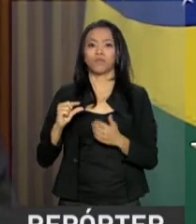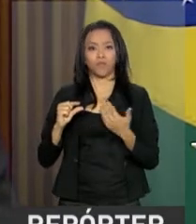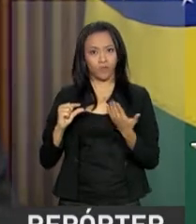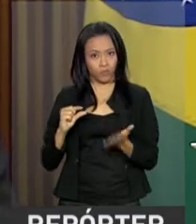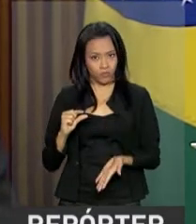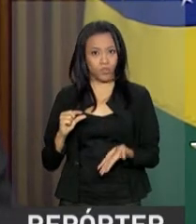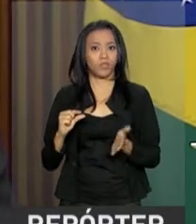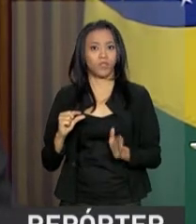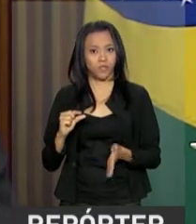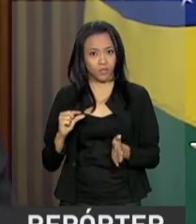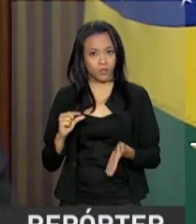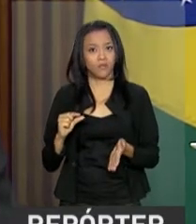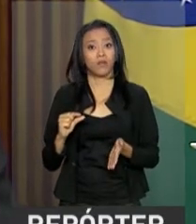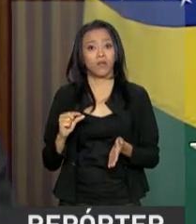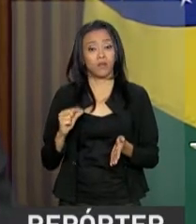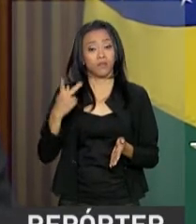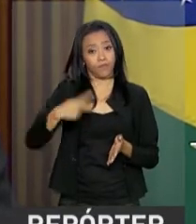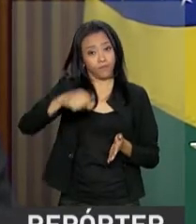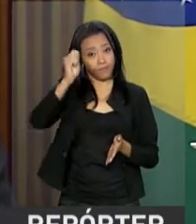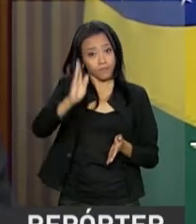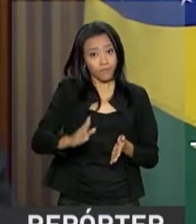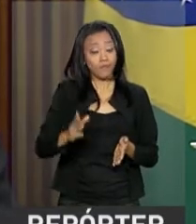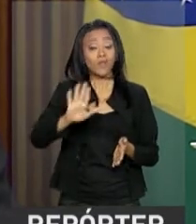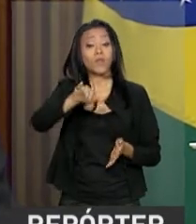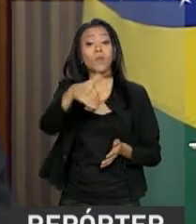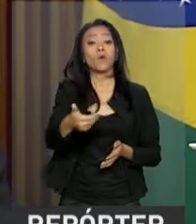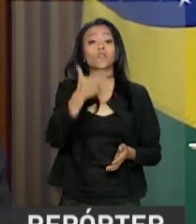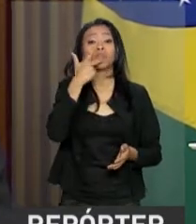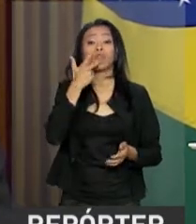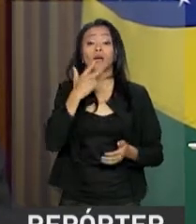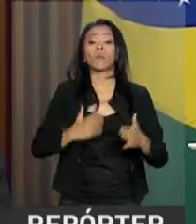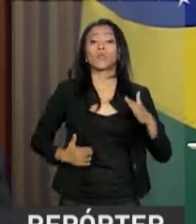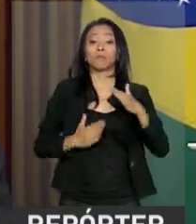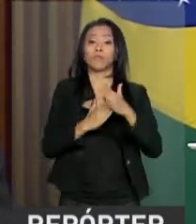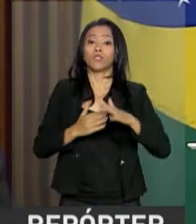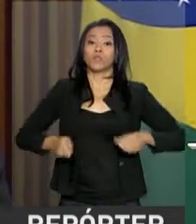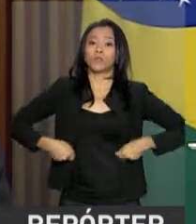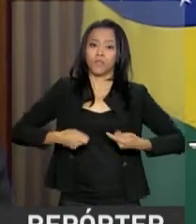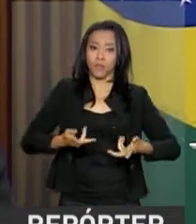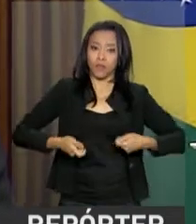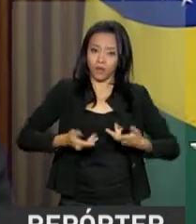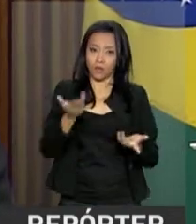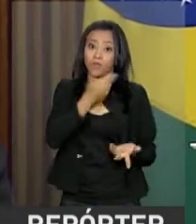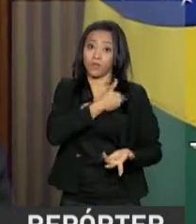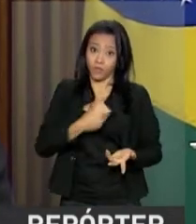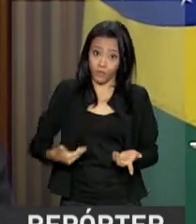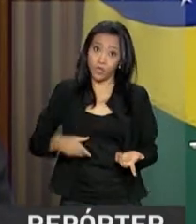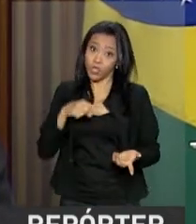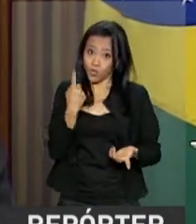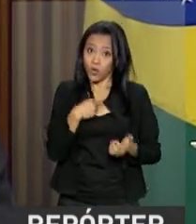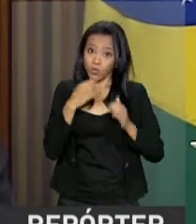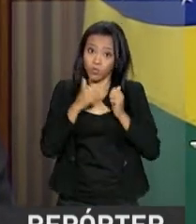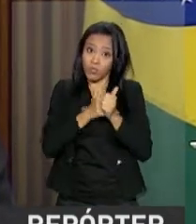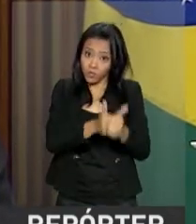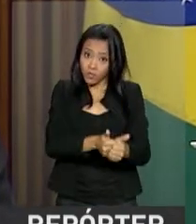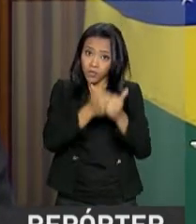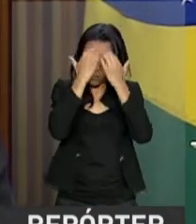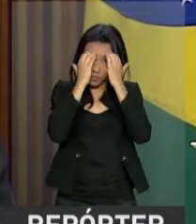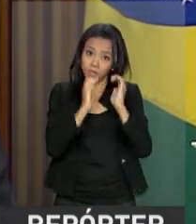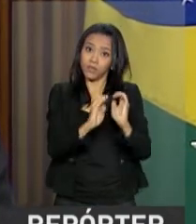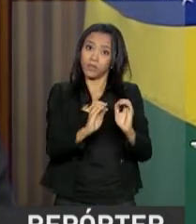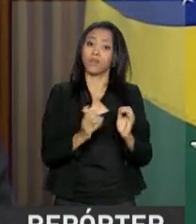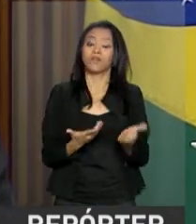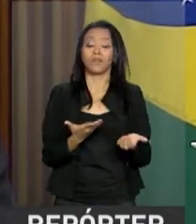observados no nosso país quando se fala do teto nos gastos públicos e vejam que nós estamos obedecendo ao teto